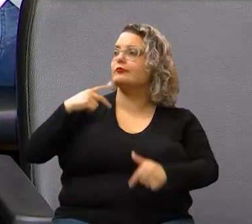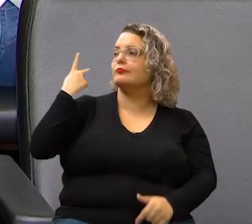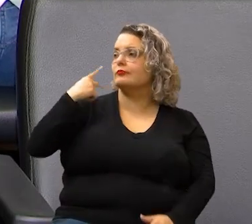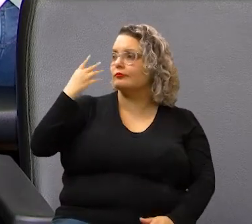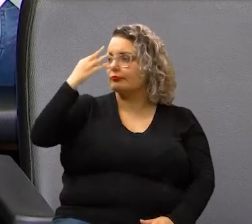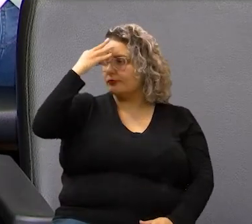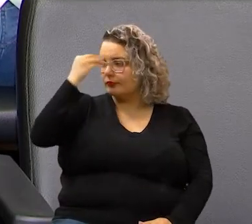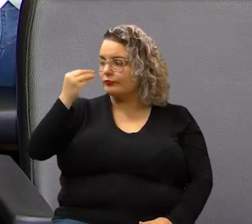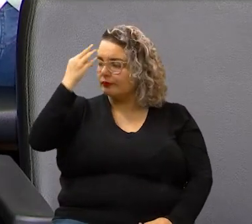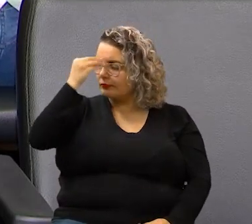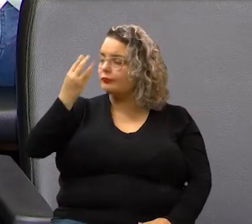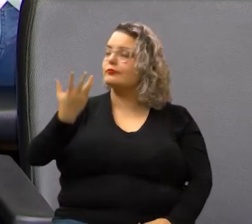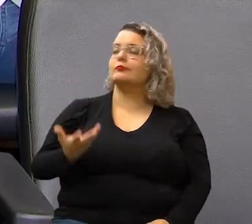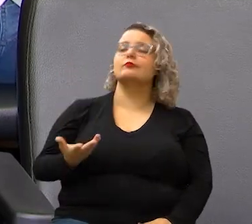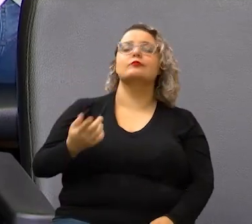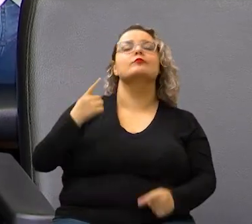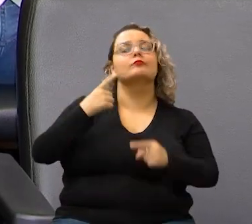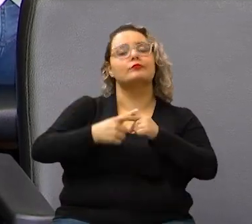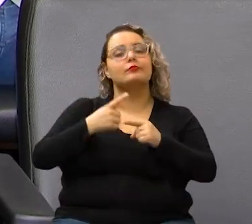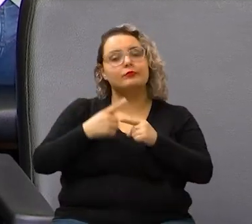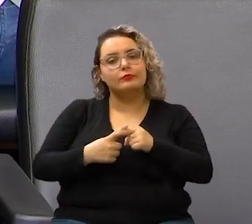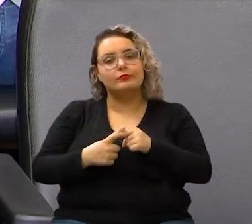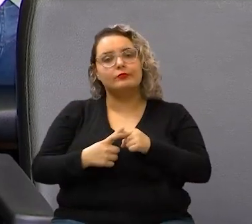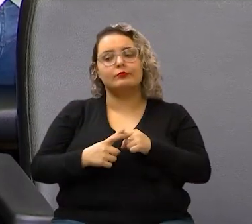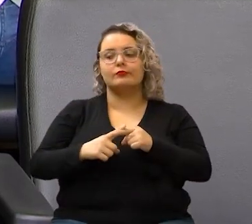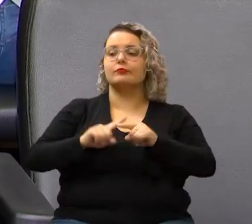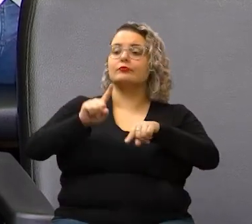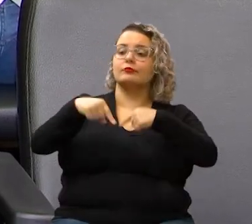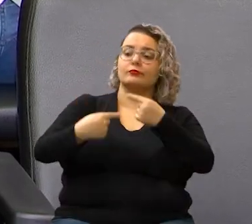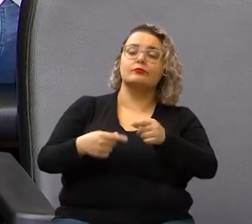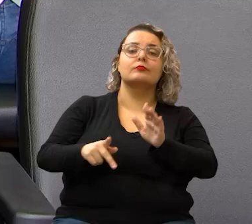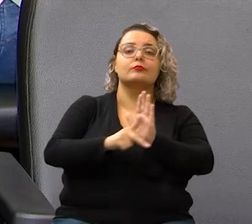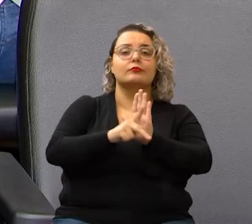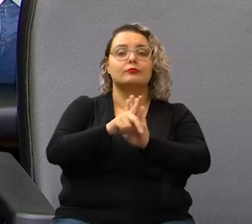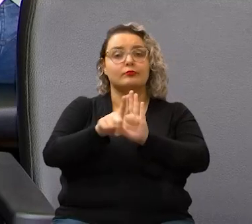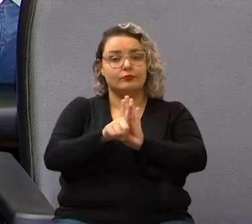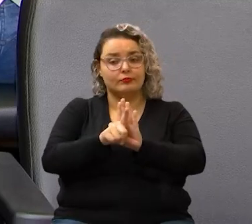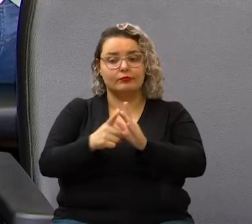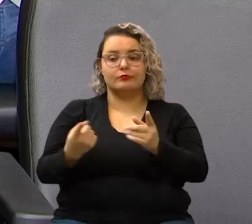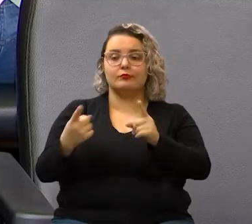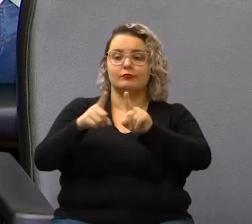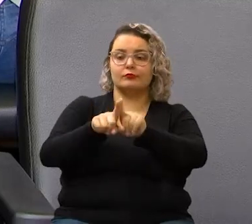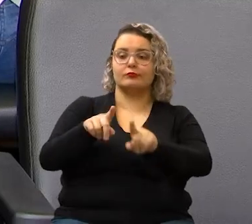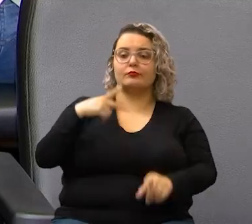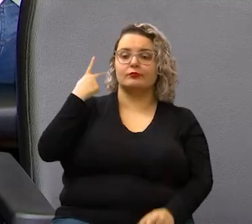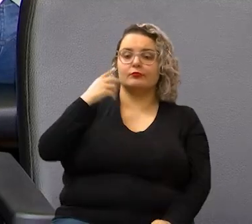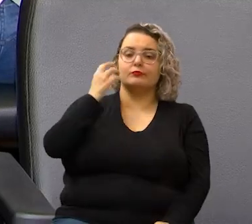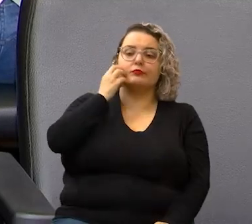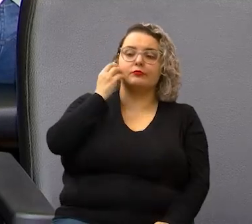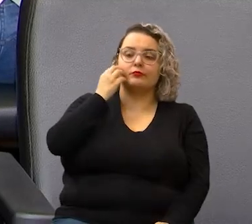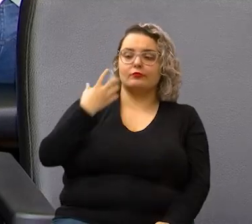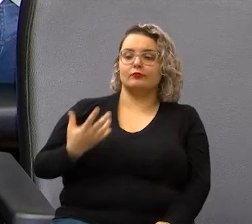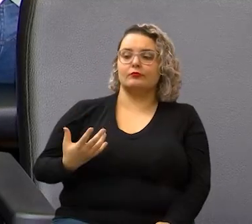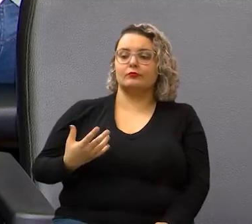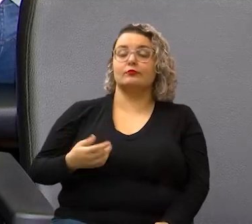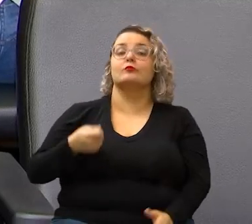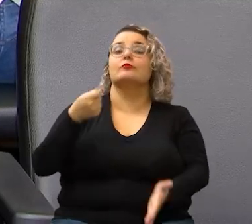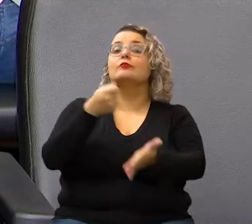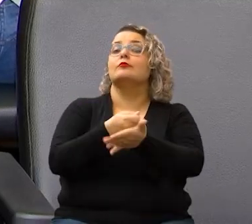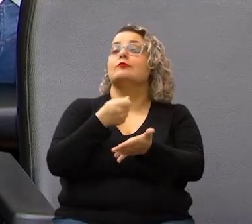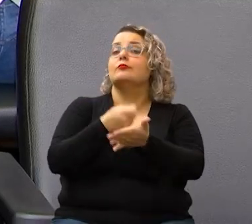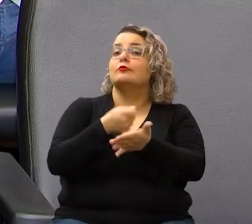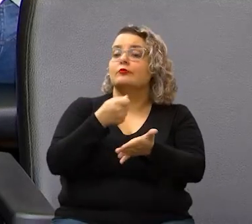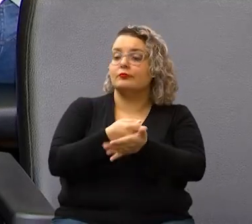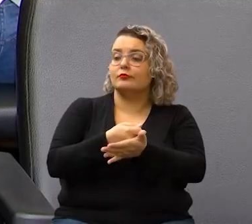sobre o trabalho, então, do parlamentar Jair da Farmácia, porque ele tem um outro projeto de lei ao lado do vereador Igor Diego para